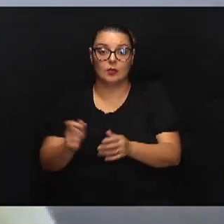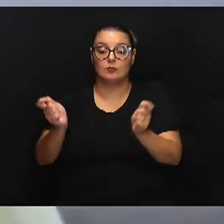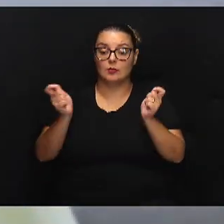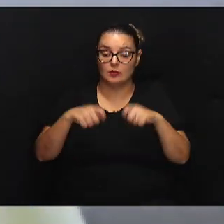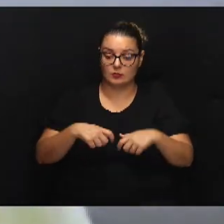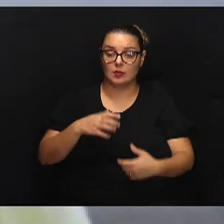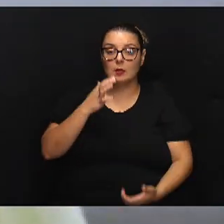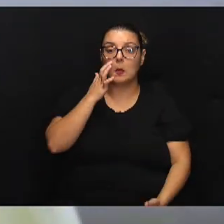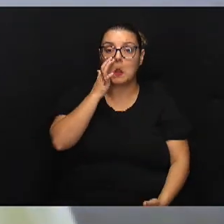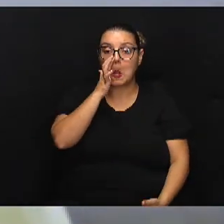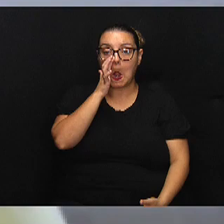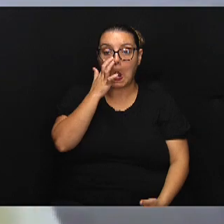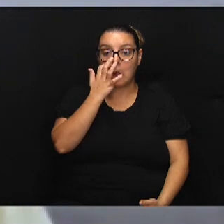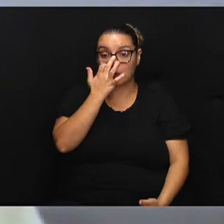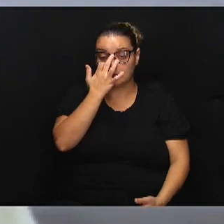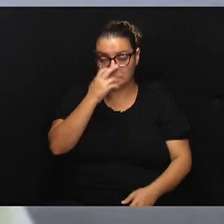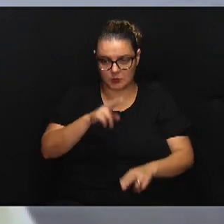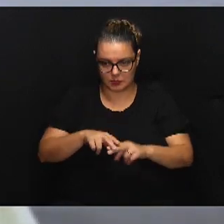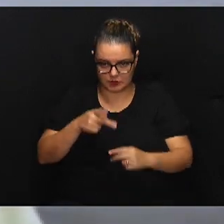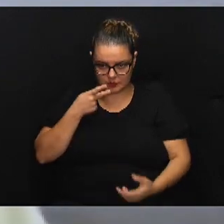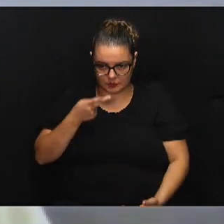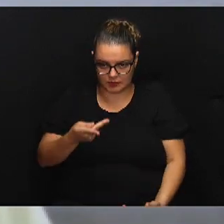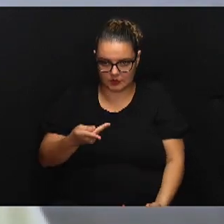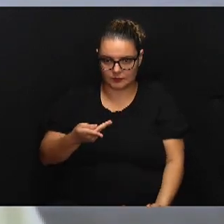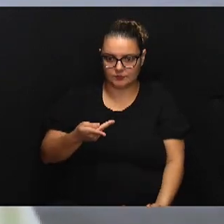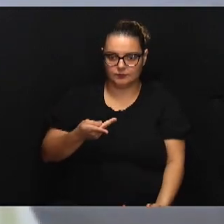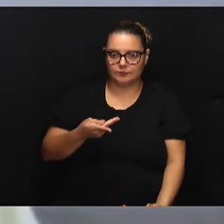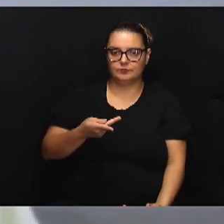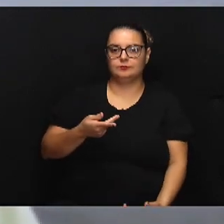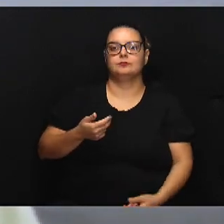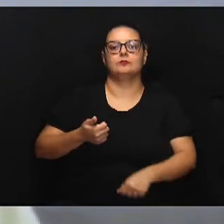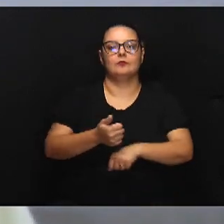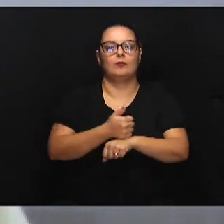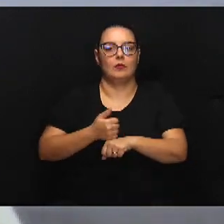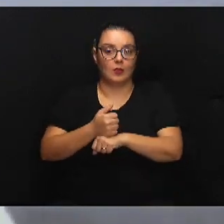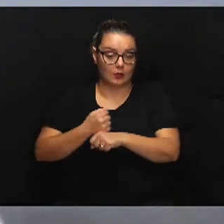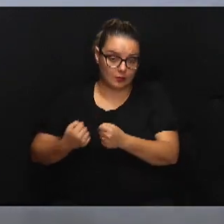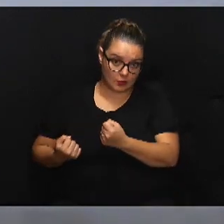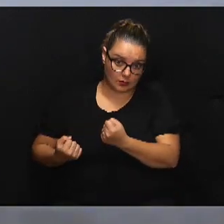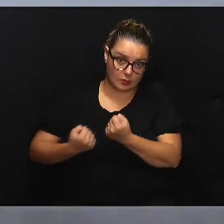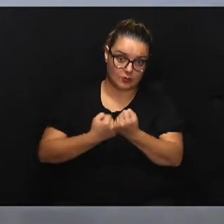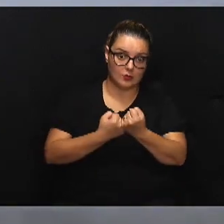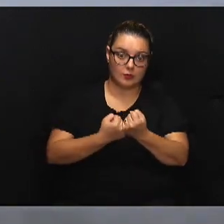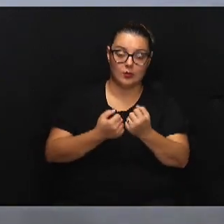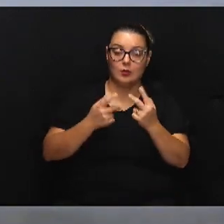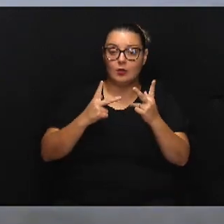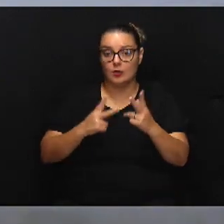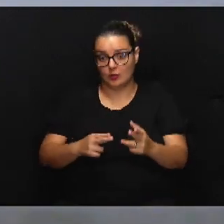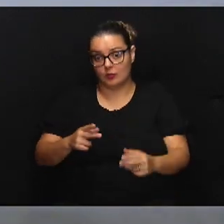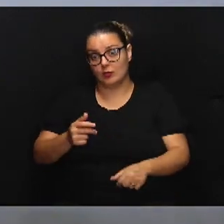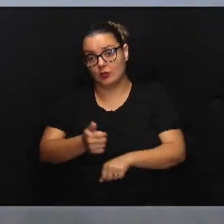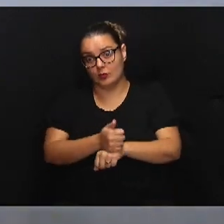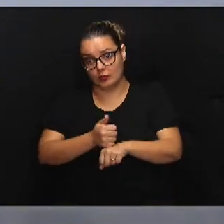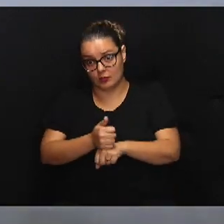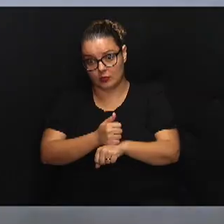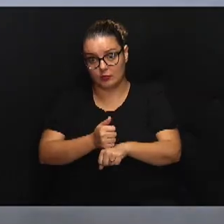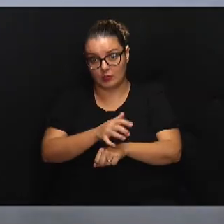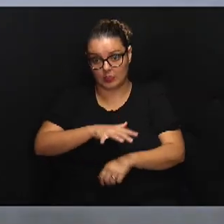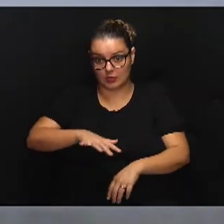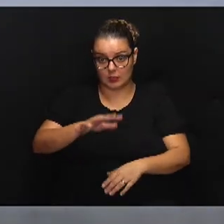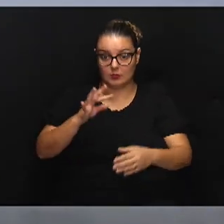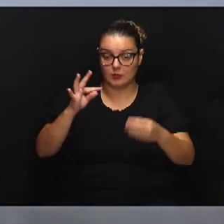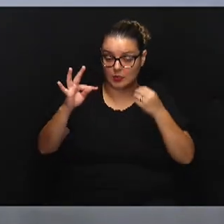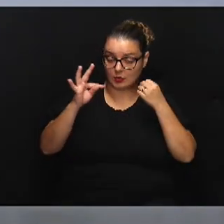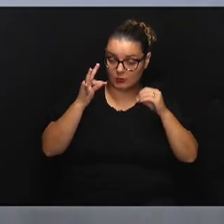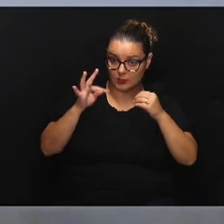capacitados. Por isso eu falo assim, tanto o profissional de apoio, quanto os profissionais da área terapêutica,